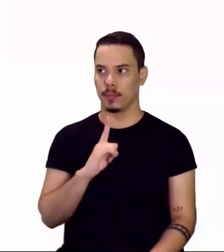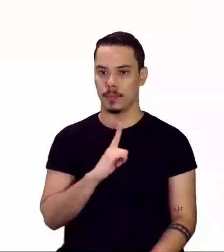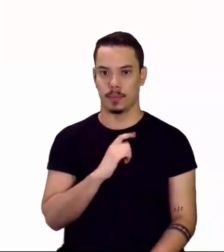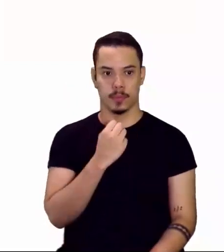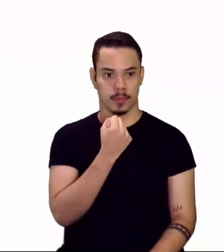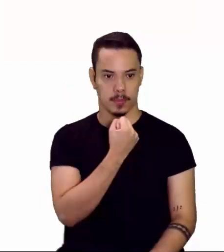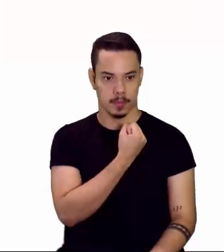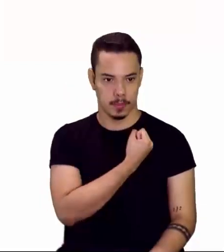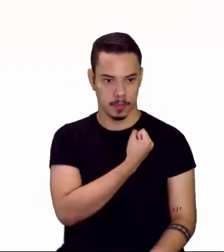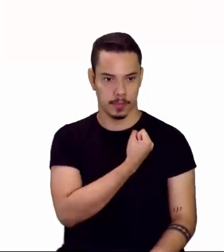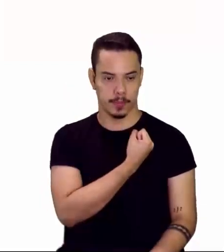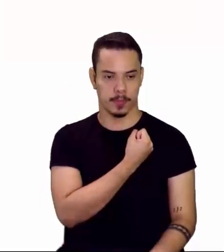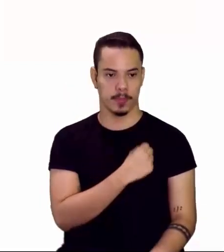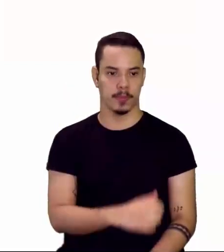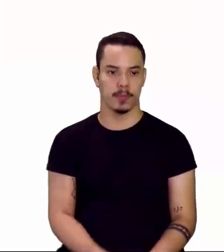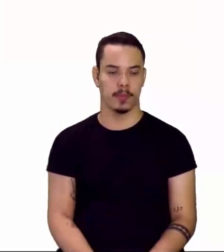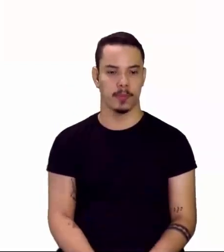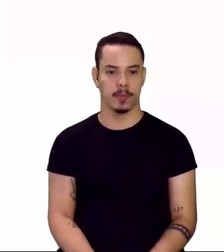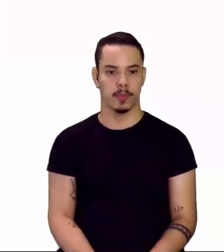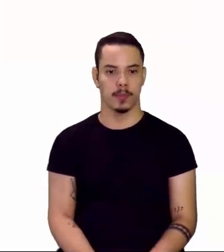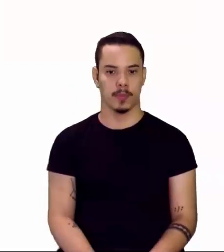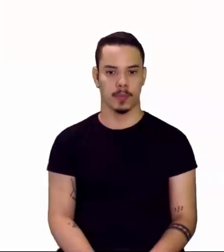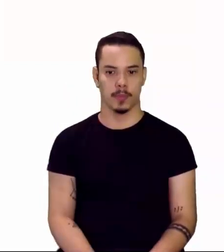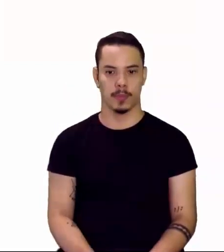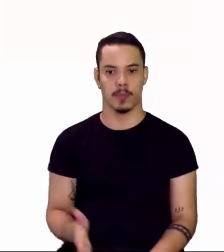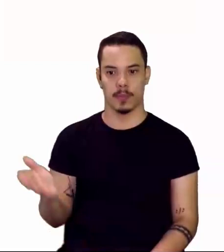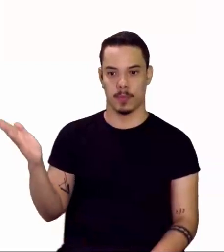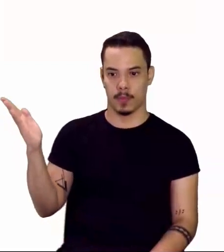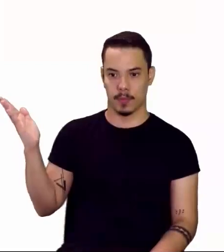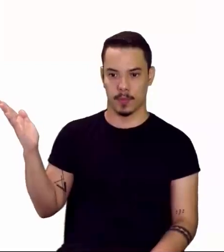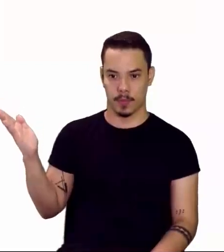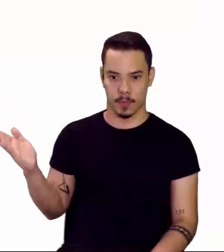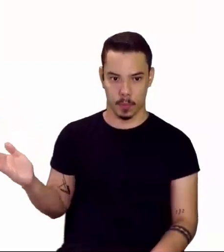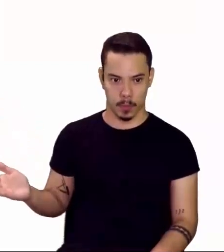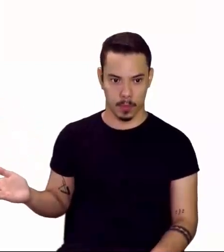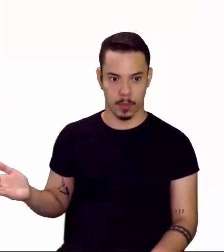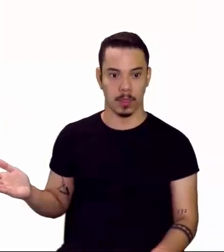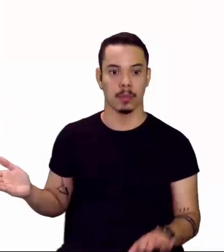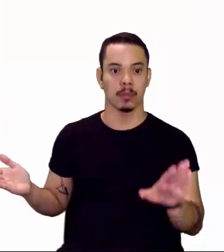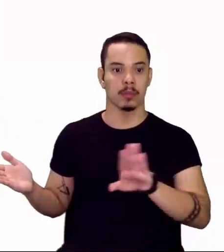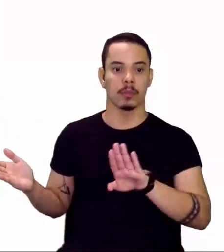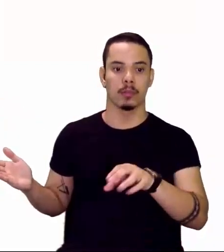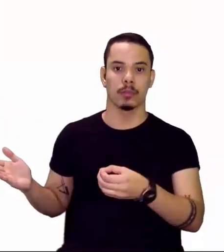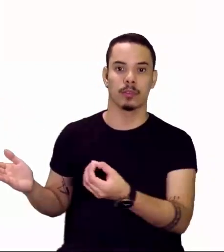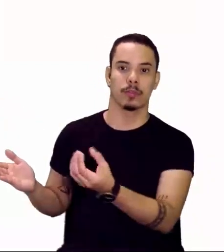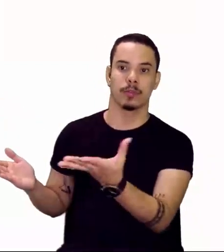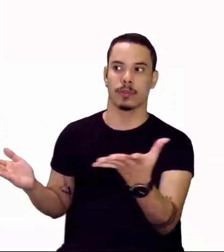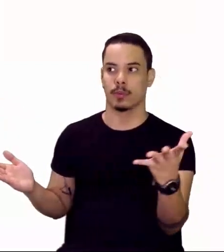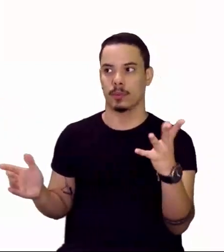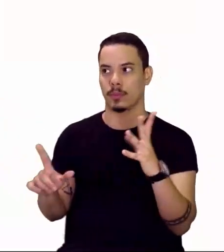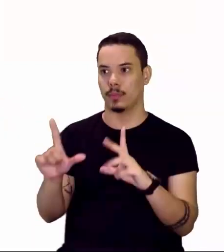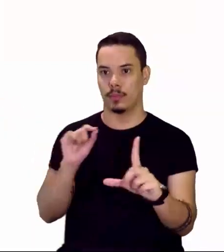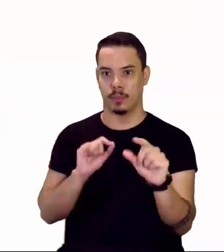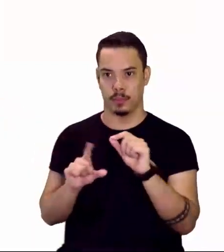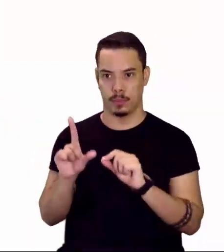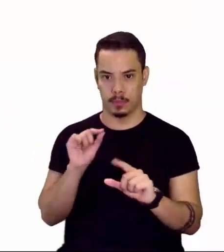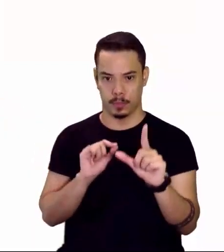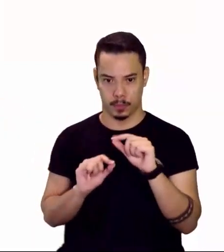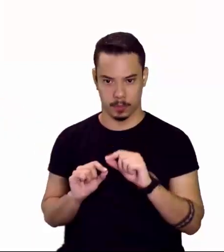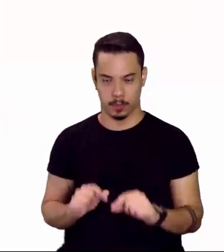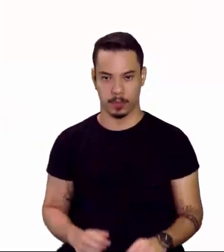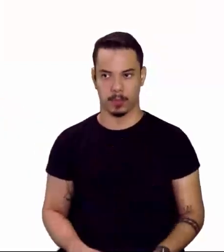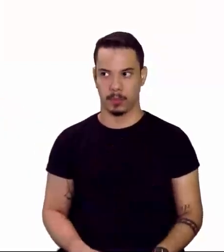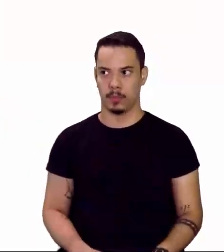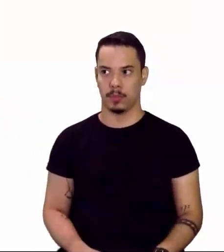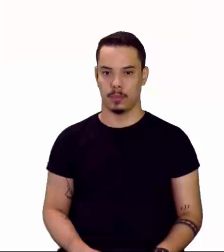de elétrons e versus a distribuição escolhida. Se